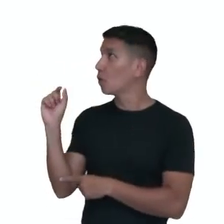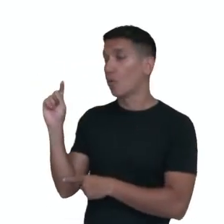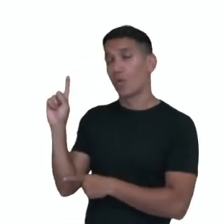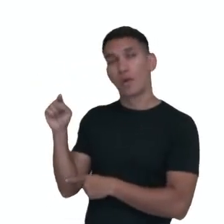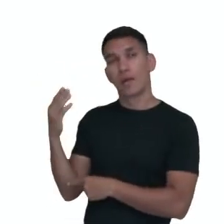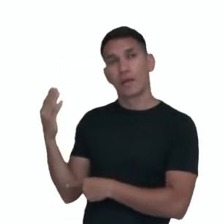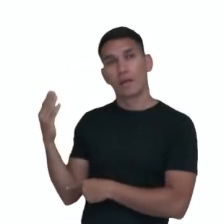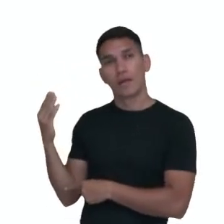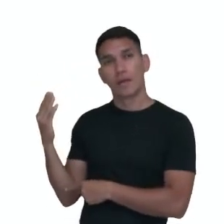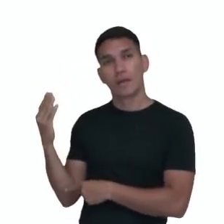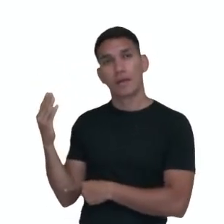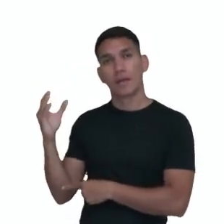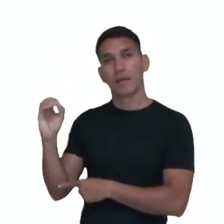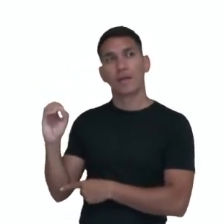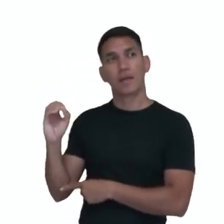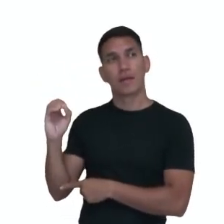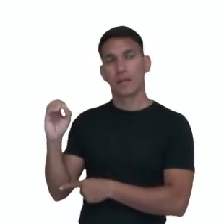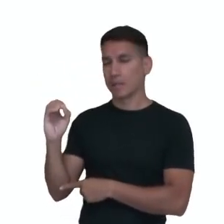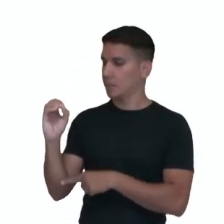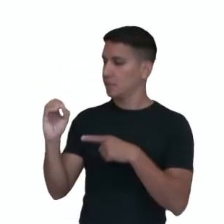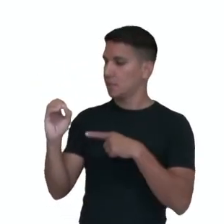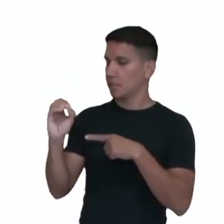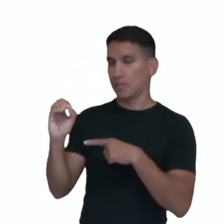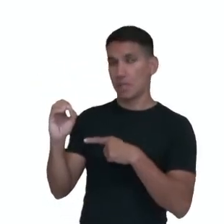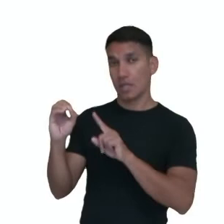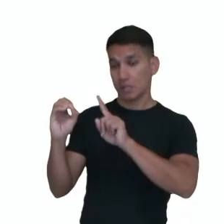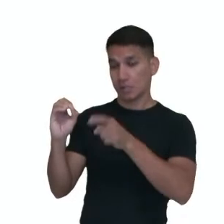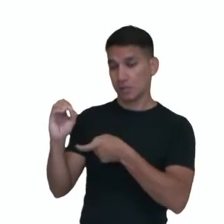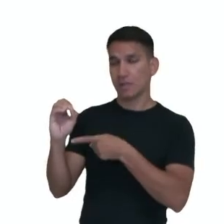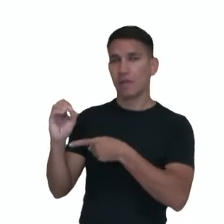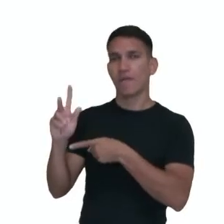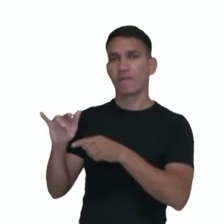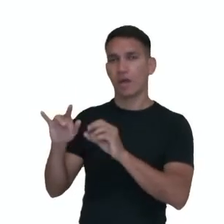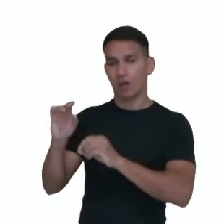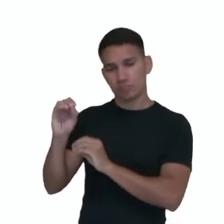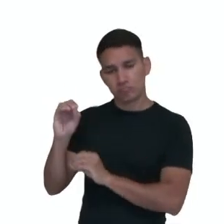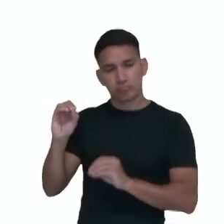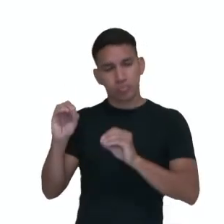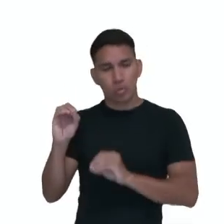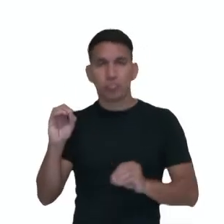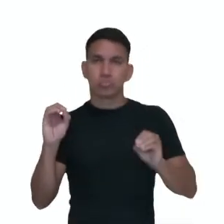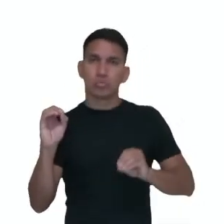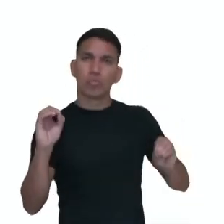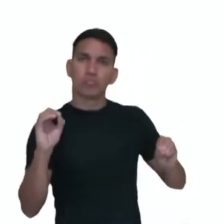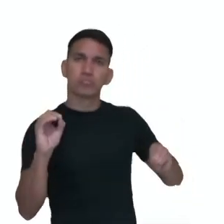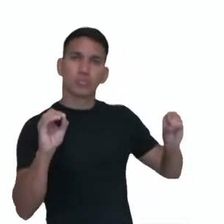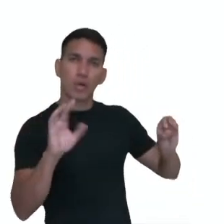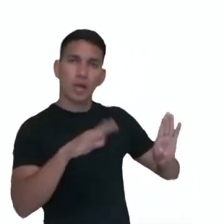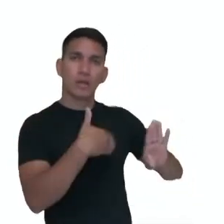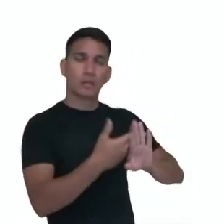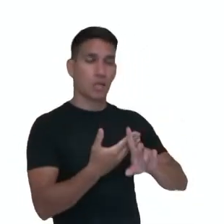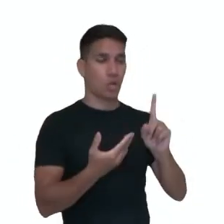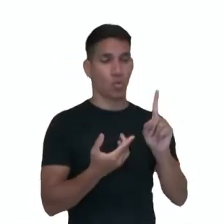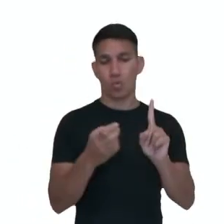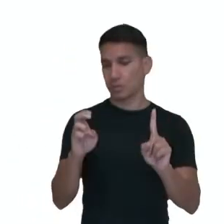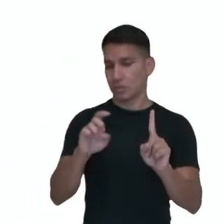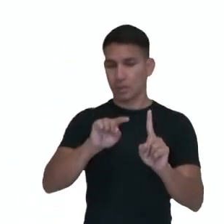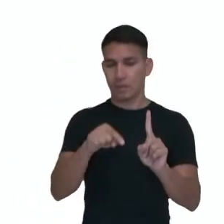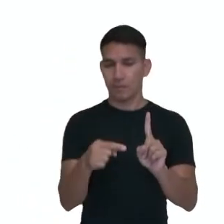zero. Ela vai andar todas as casas e vai parar aqui entre os primeiros dois números, nesse caso 1 e o 5.